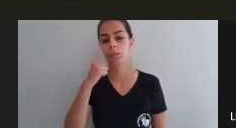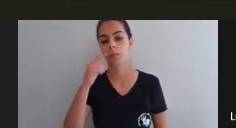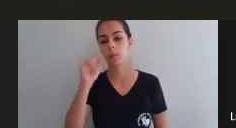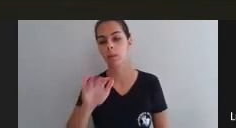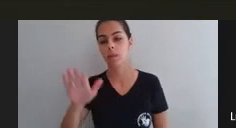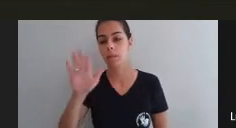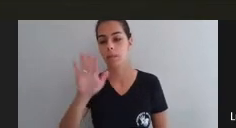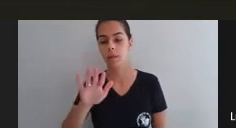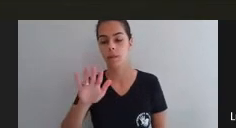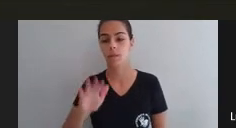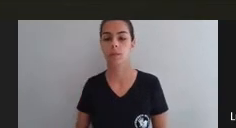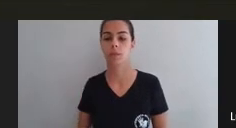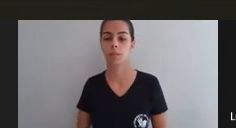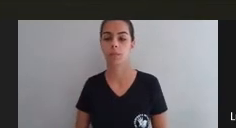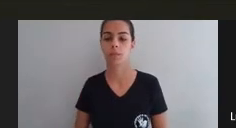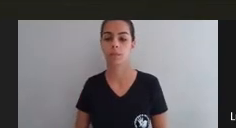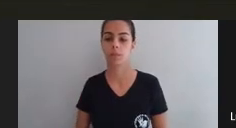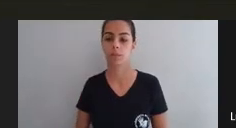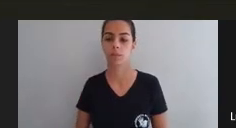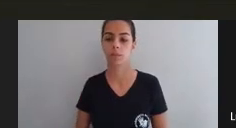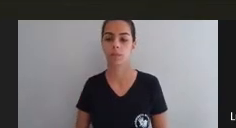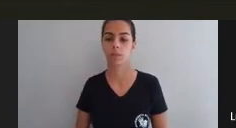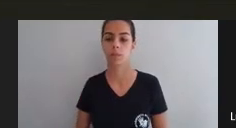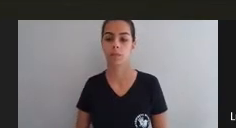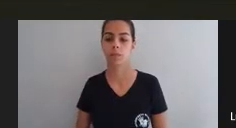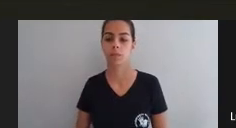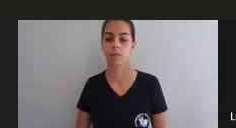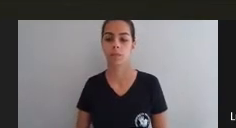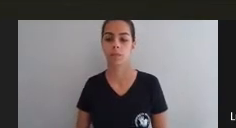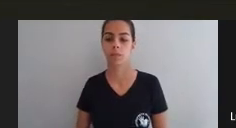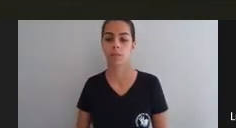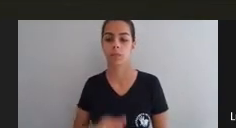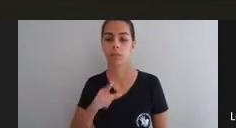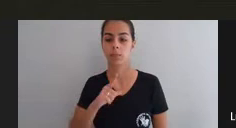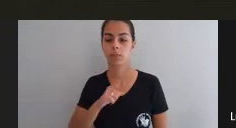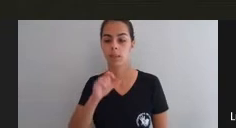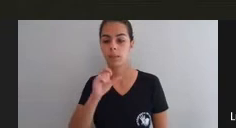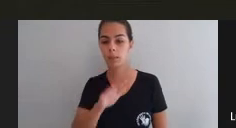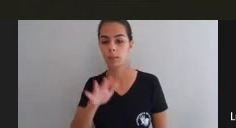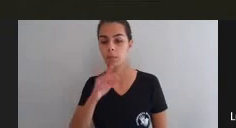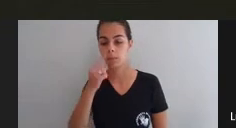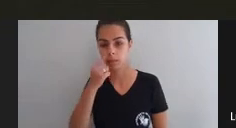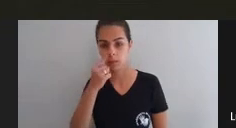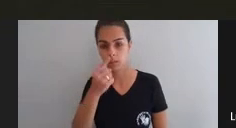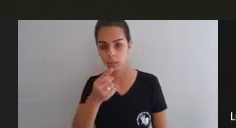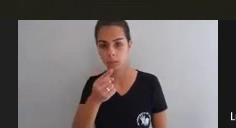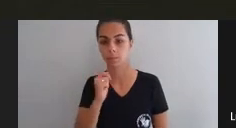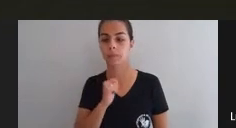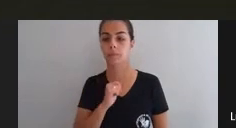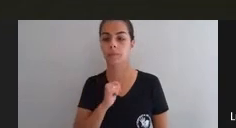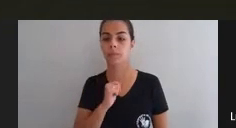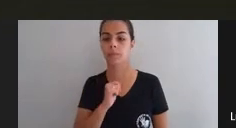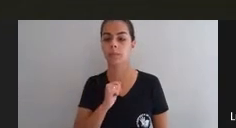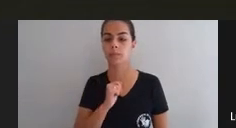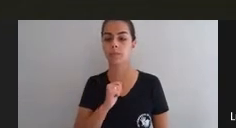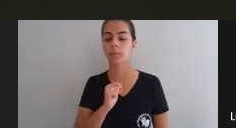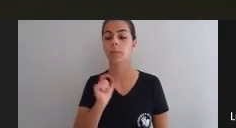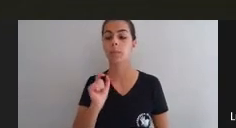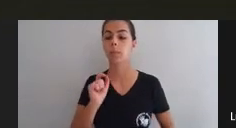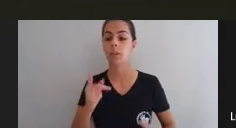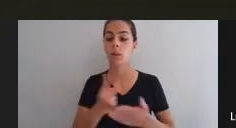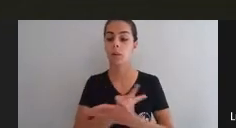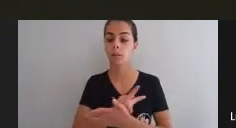Então, a gente tem aqui a figura. Então, basicamente, o que está